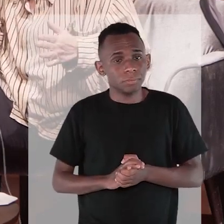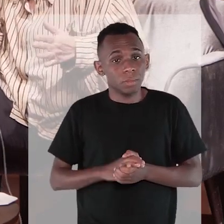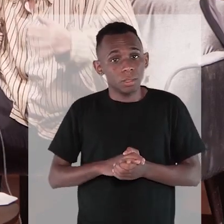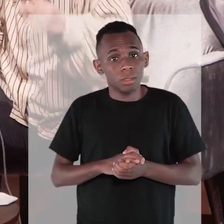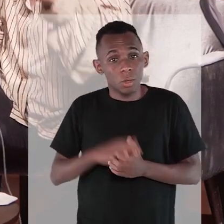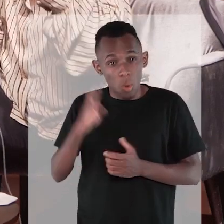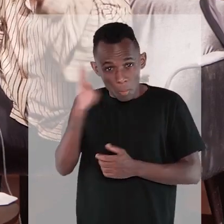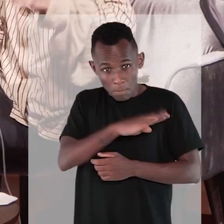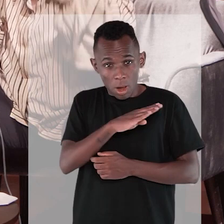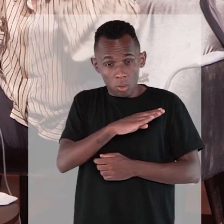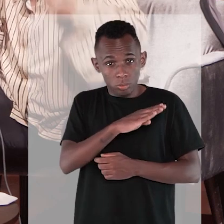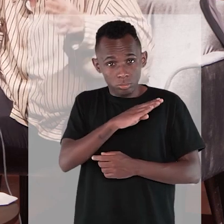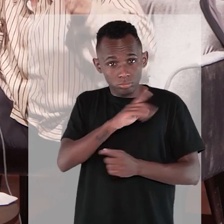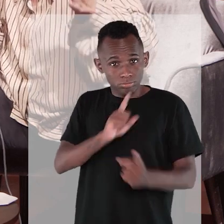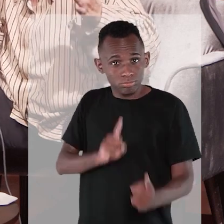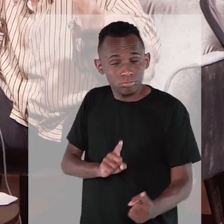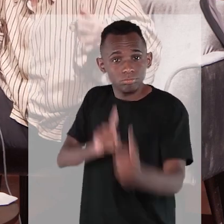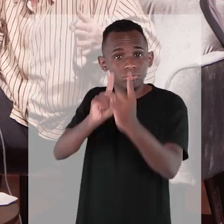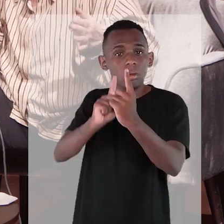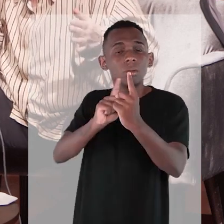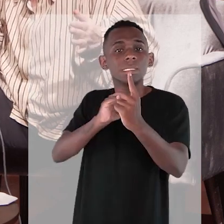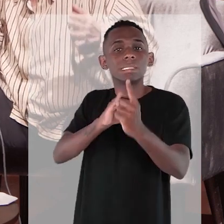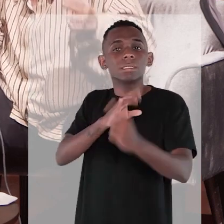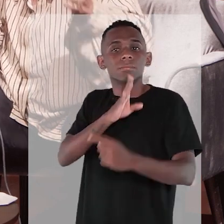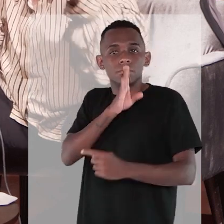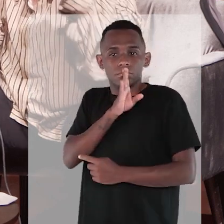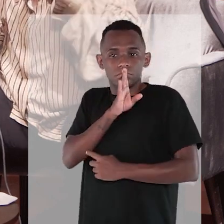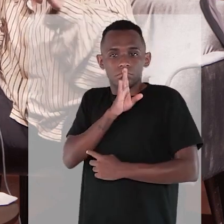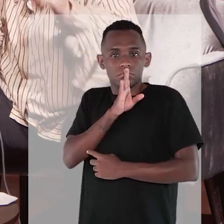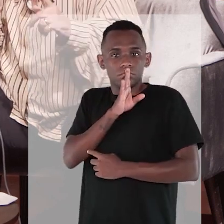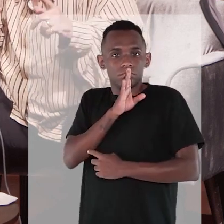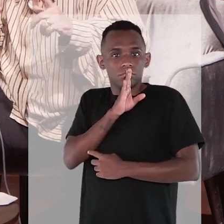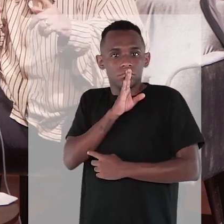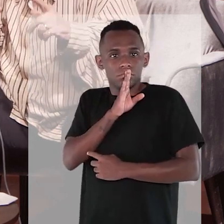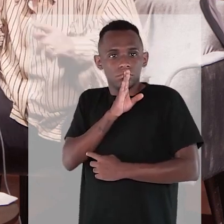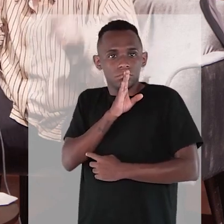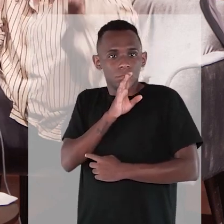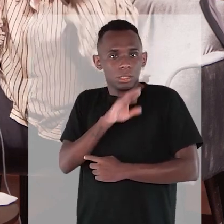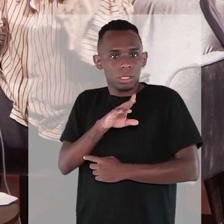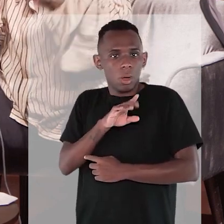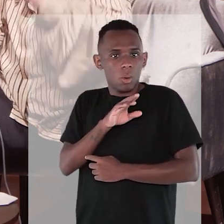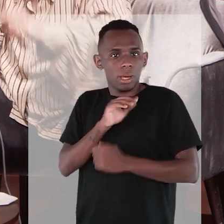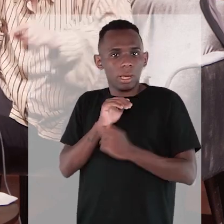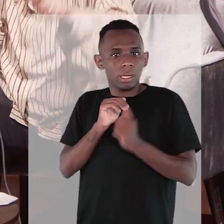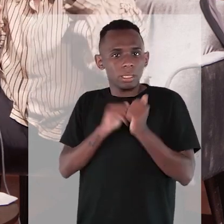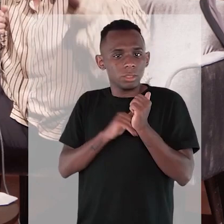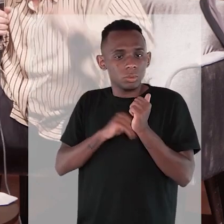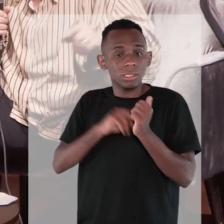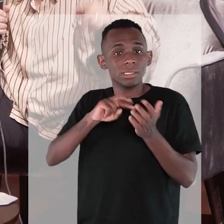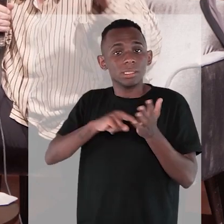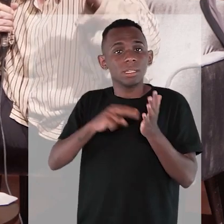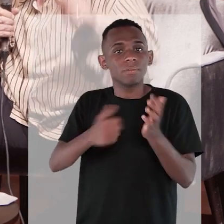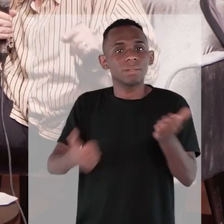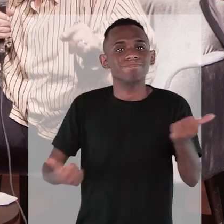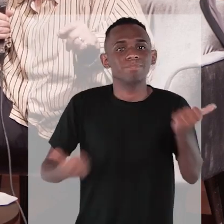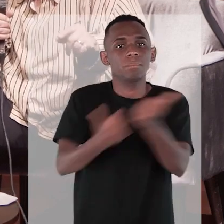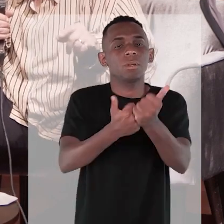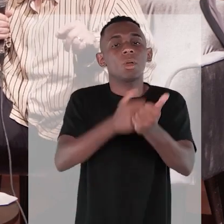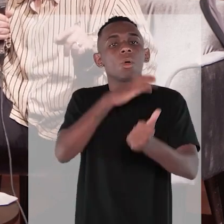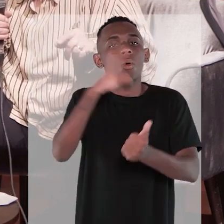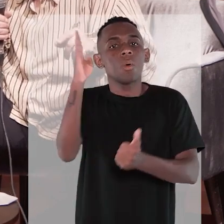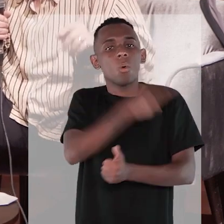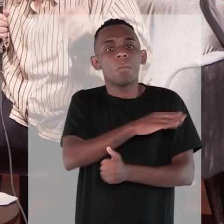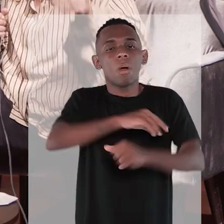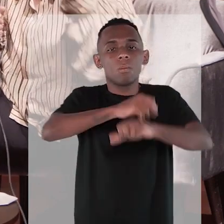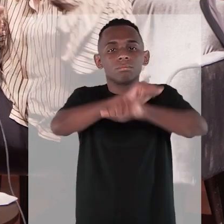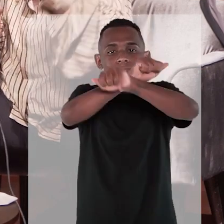mal, quem silencia diante do mal, ele não está só se omitindo, ele está contribuindo para propagar o mal